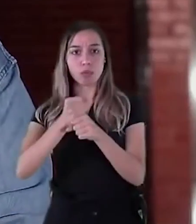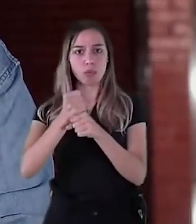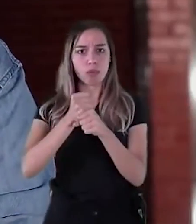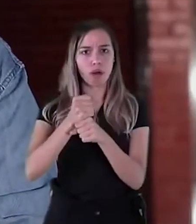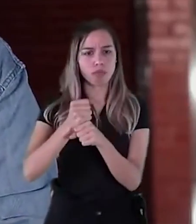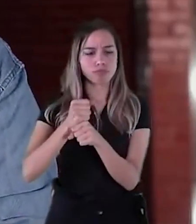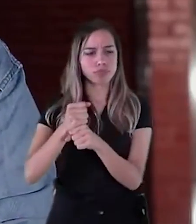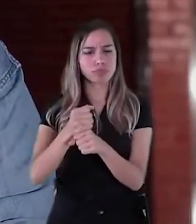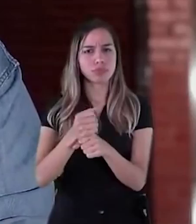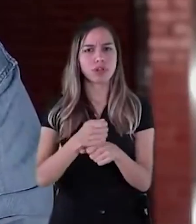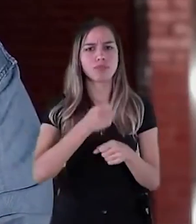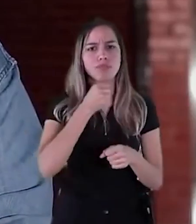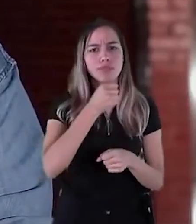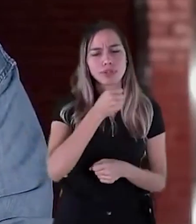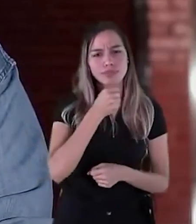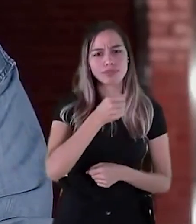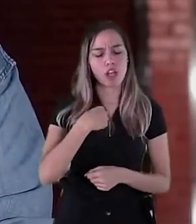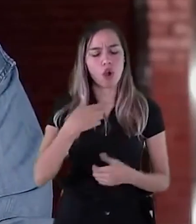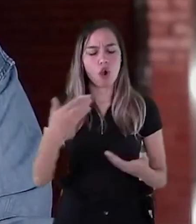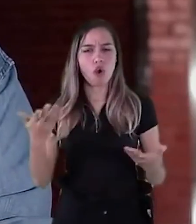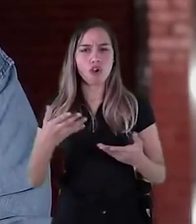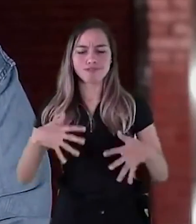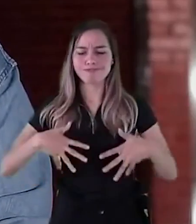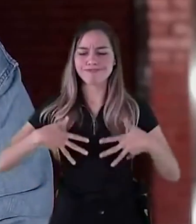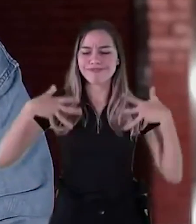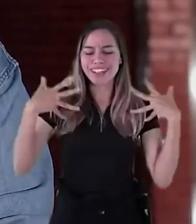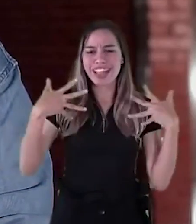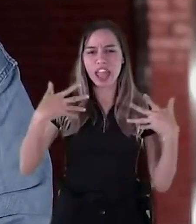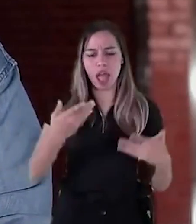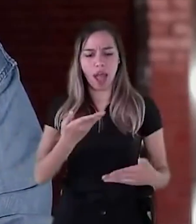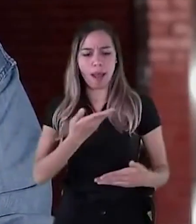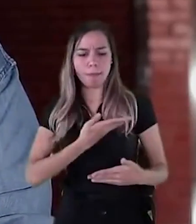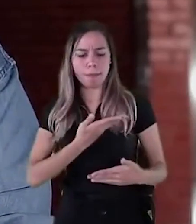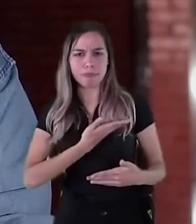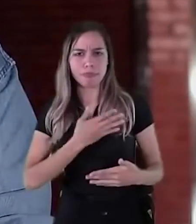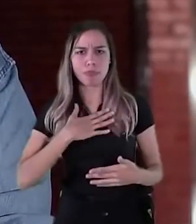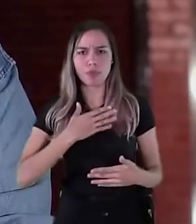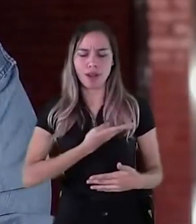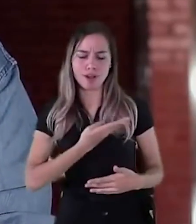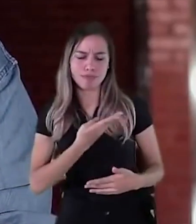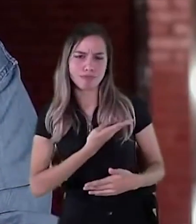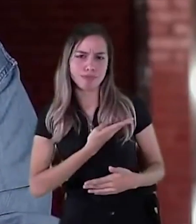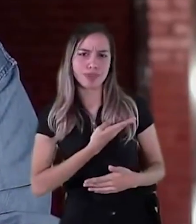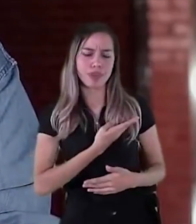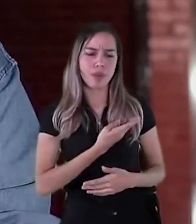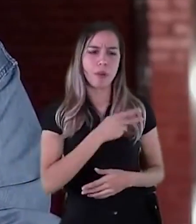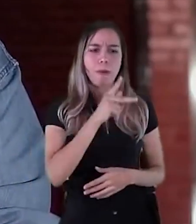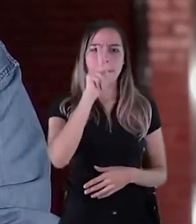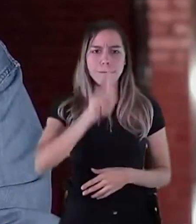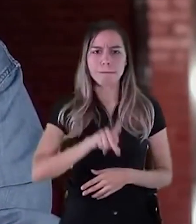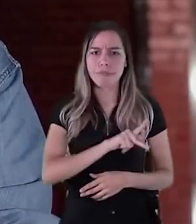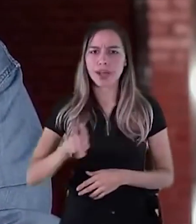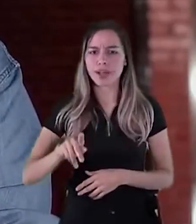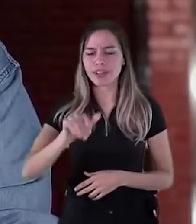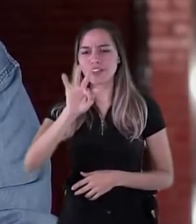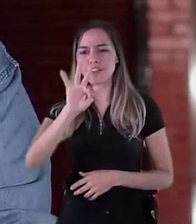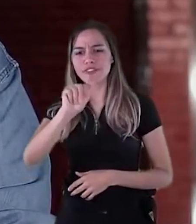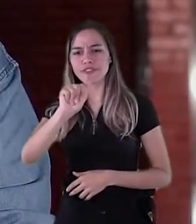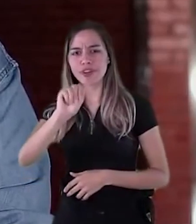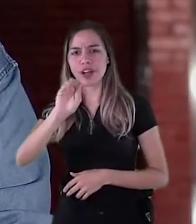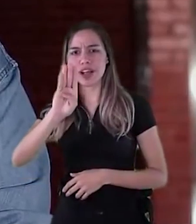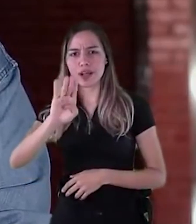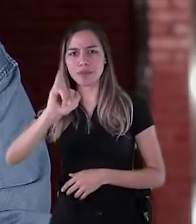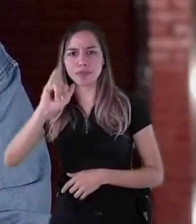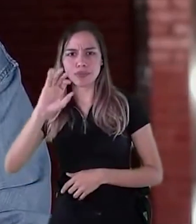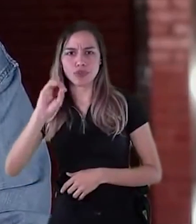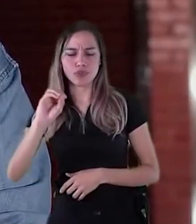imensa de receber o meu querido amigo, escritor, Padre Fábio de Mello. Muito boa noite, querido. Boa